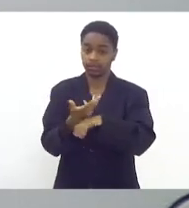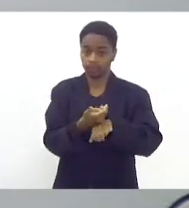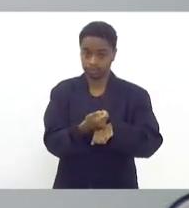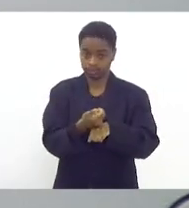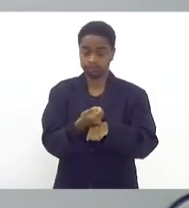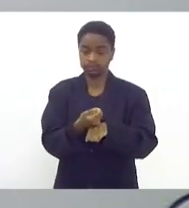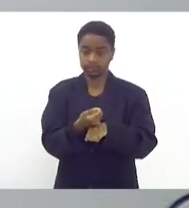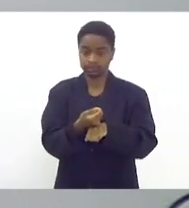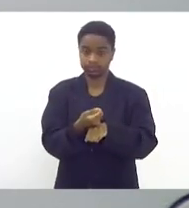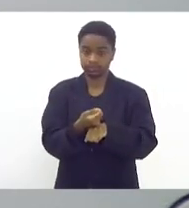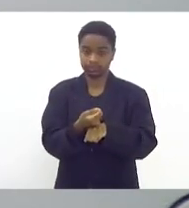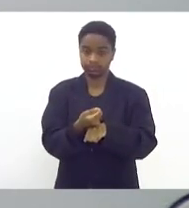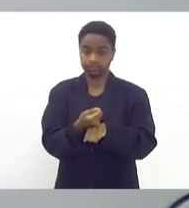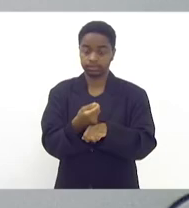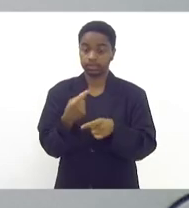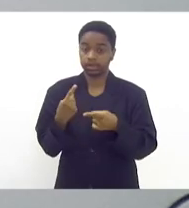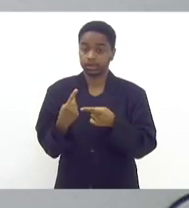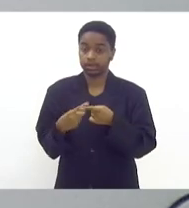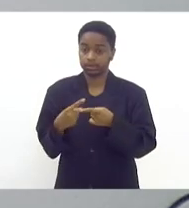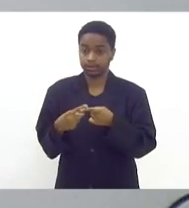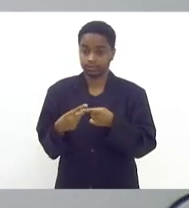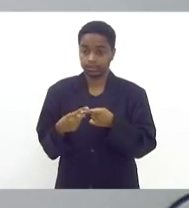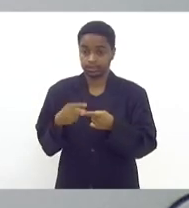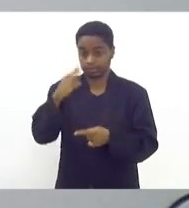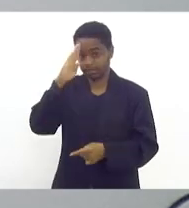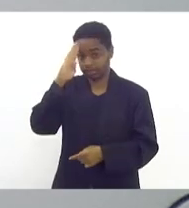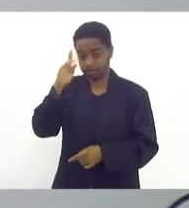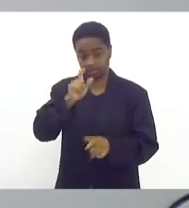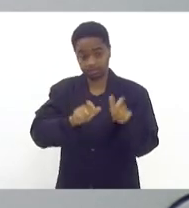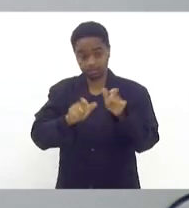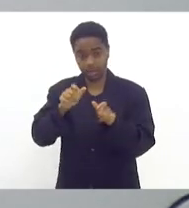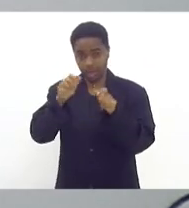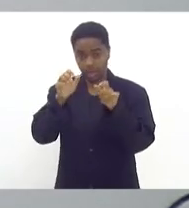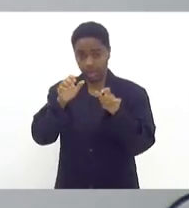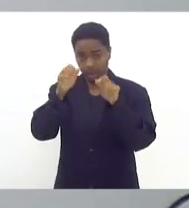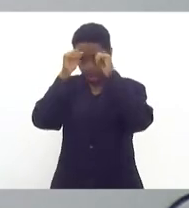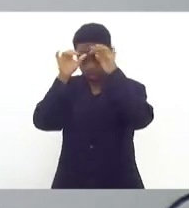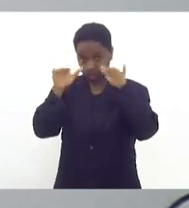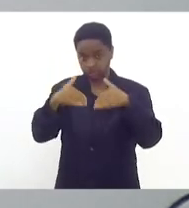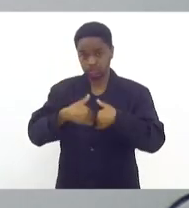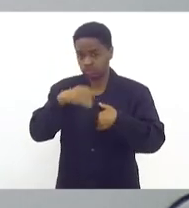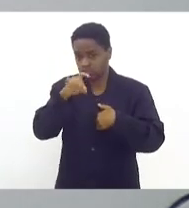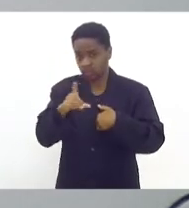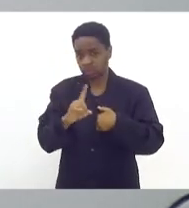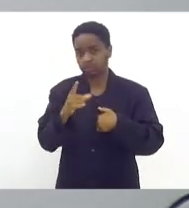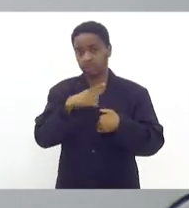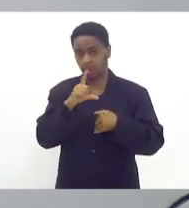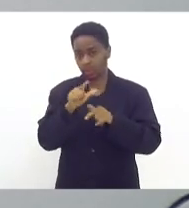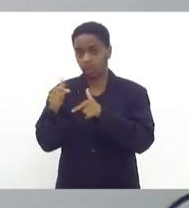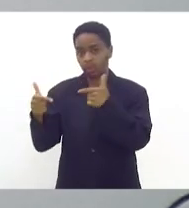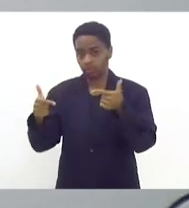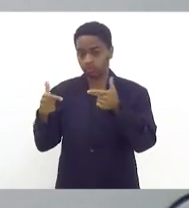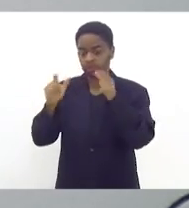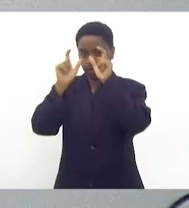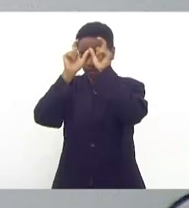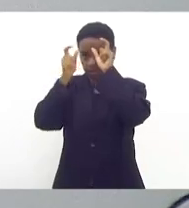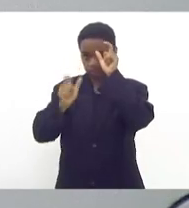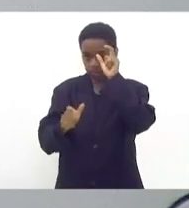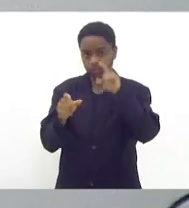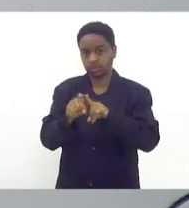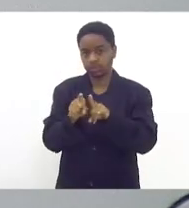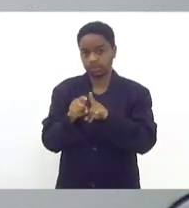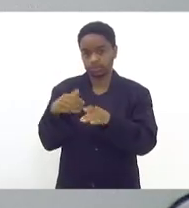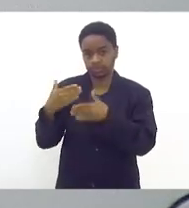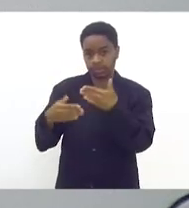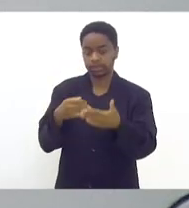multidisciplinares que principalmente os autistas não só os autistas né são outros transtornos também de desenvolvimento